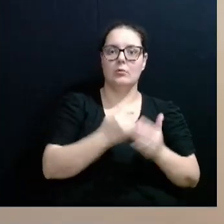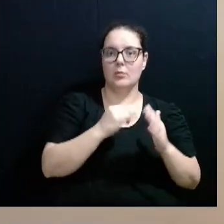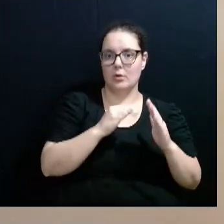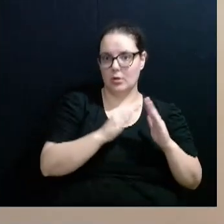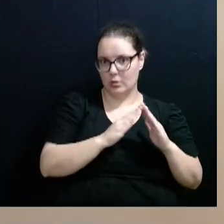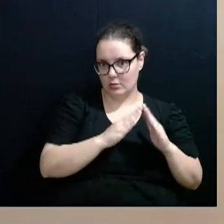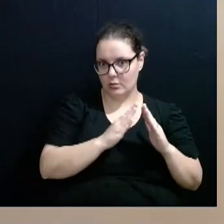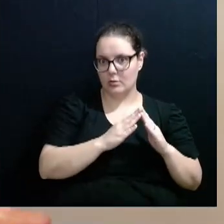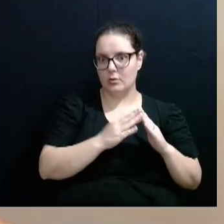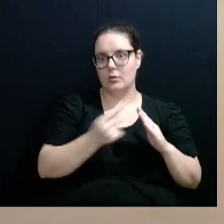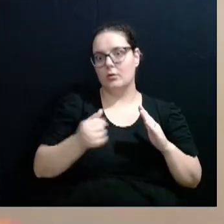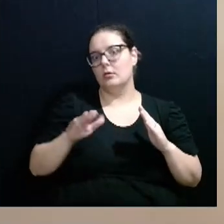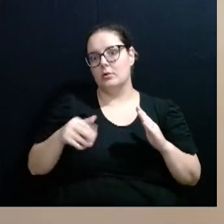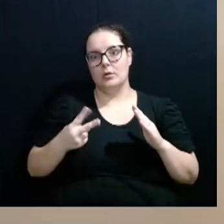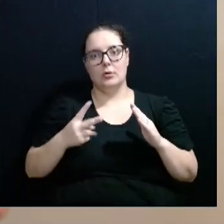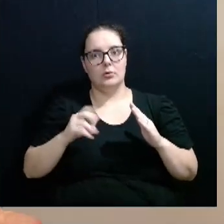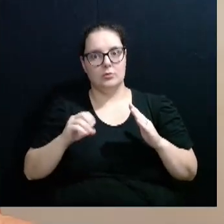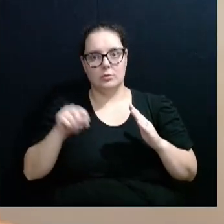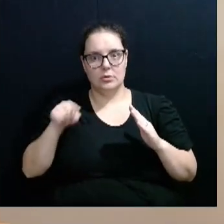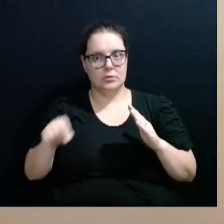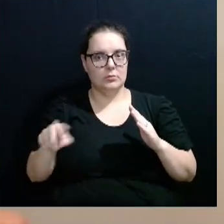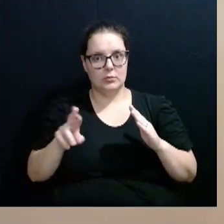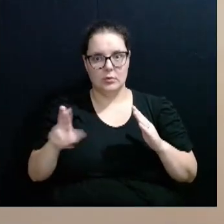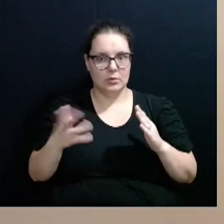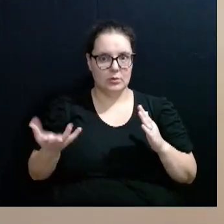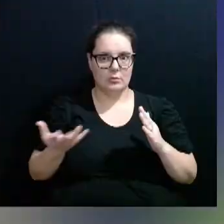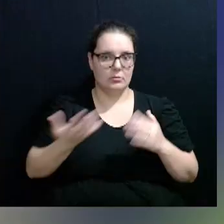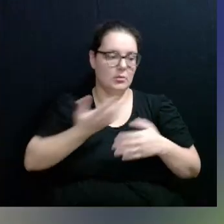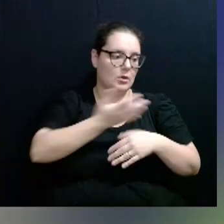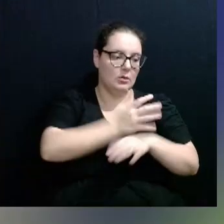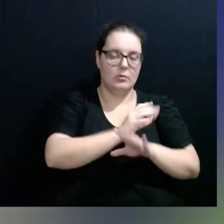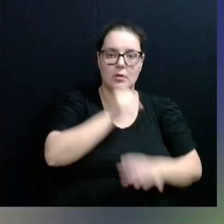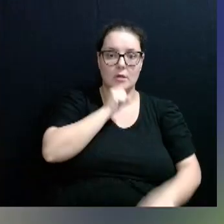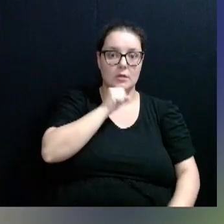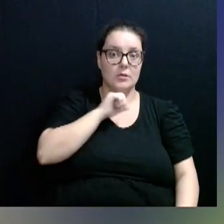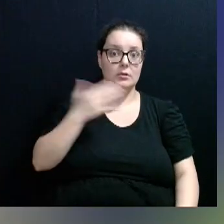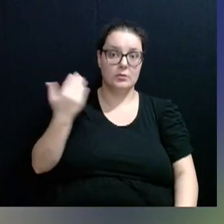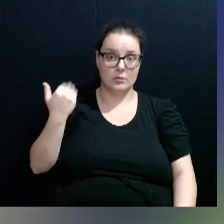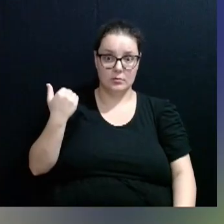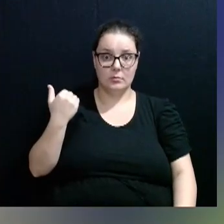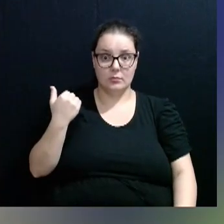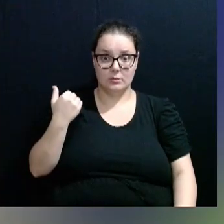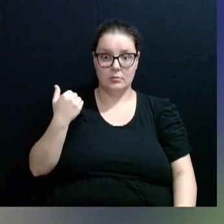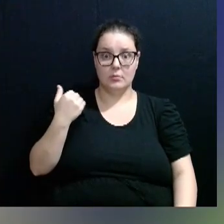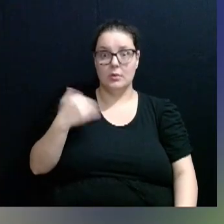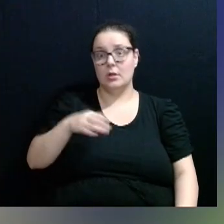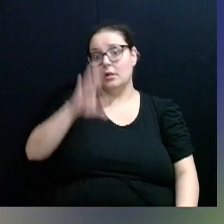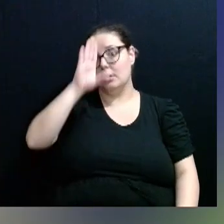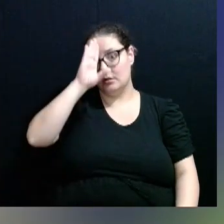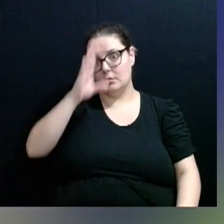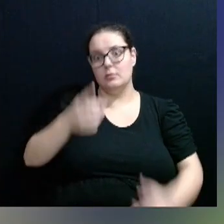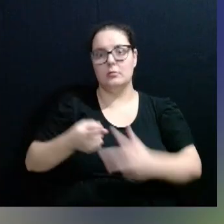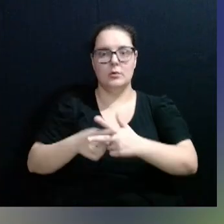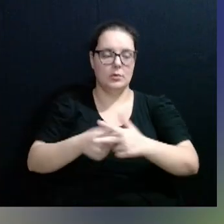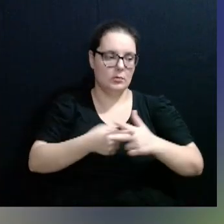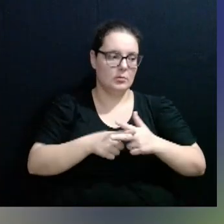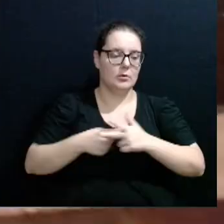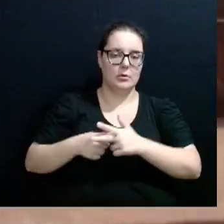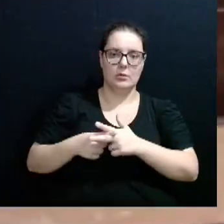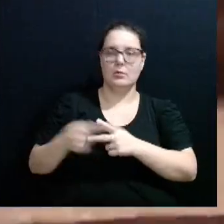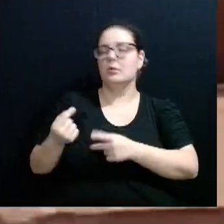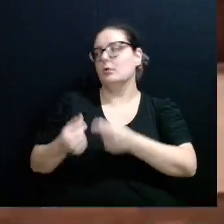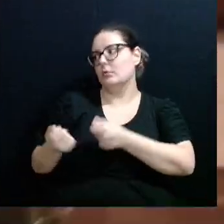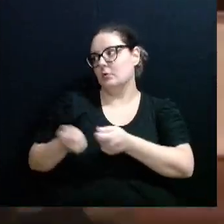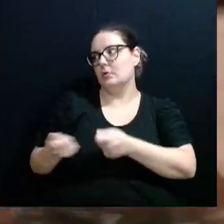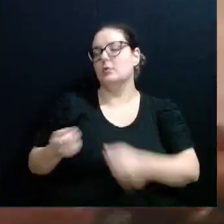mil, porque casa vazia e antiga, e principalmente a reforma, que aí foram outros R$300 mil. A reforma